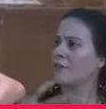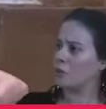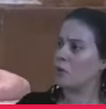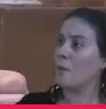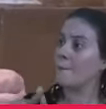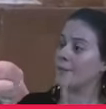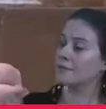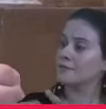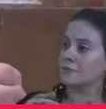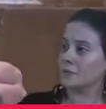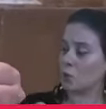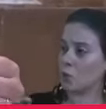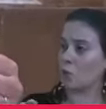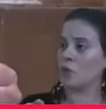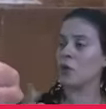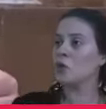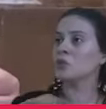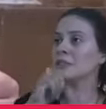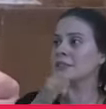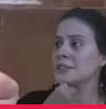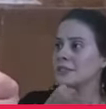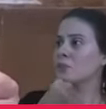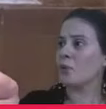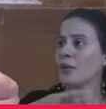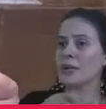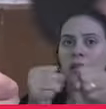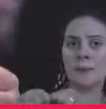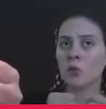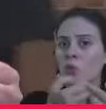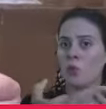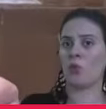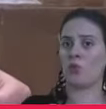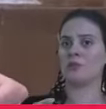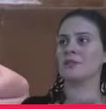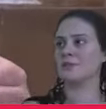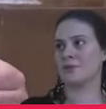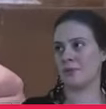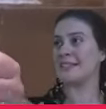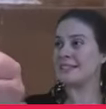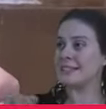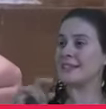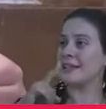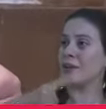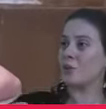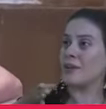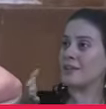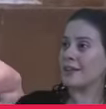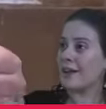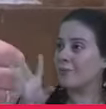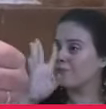até agora Nós só estamos lamentando dando ao patrimônio se nós entrarmos agora sem